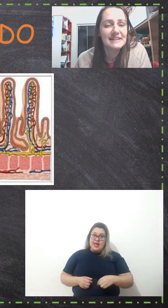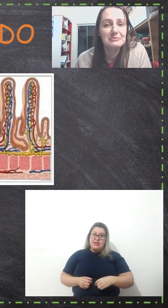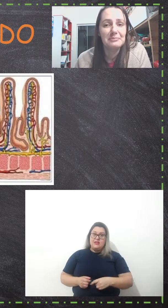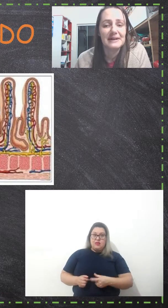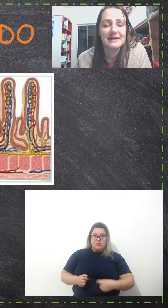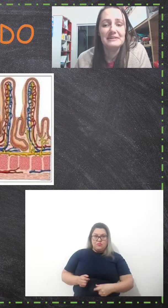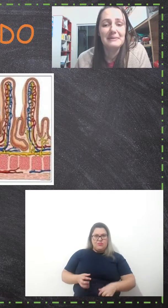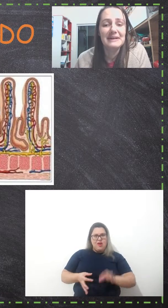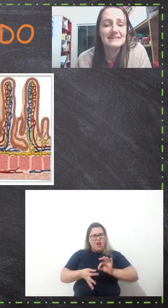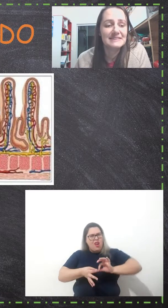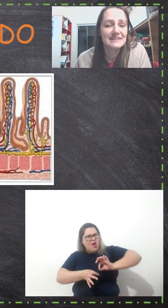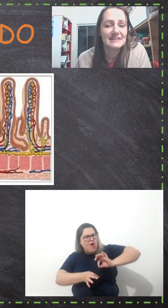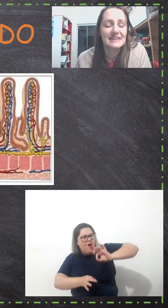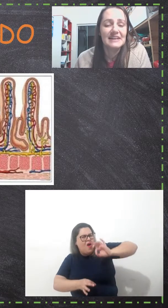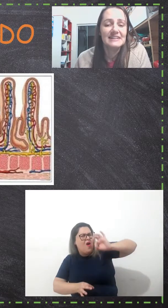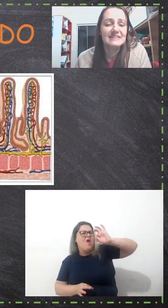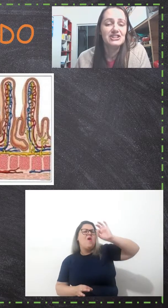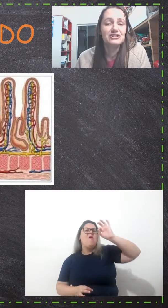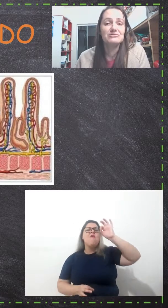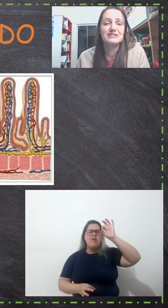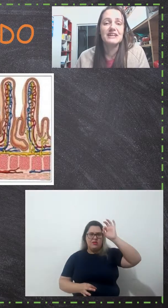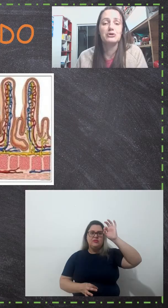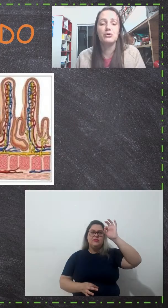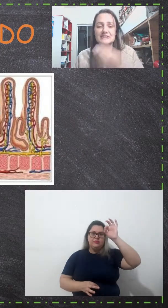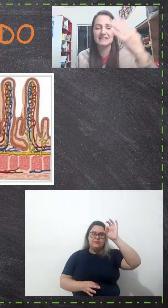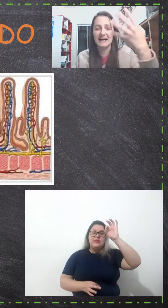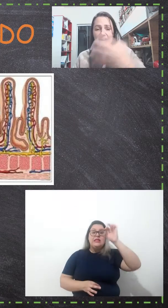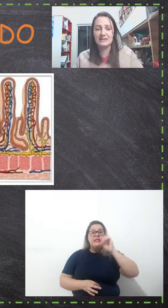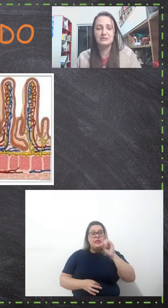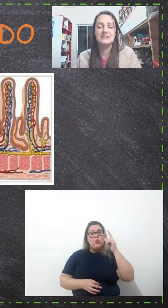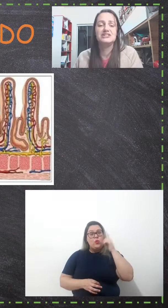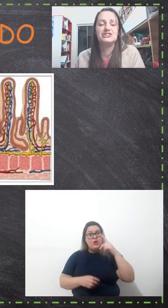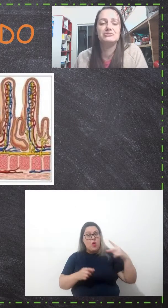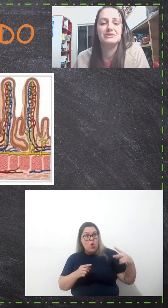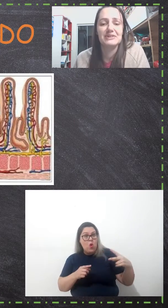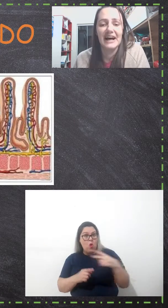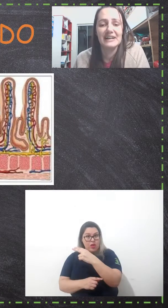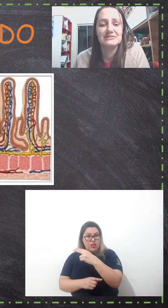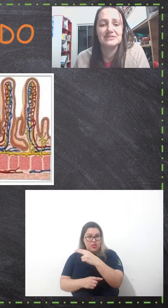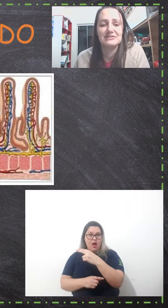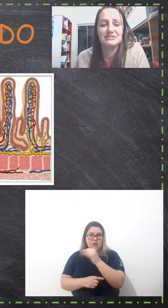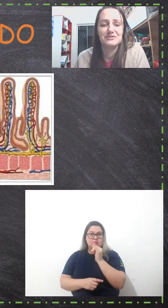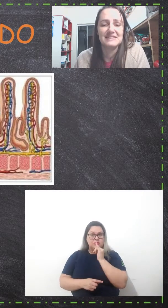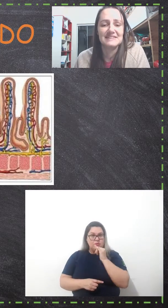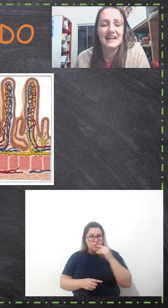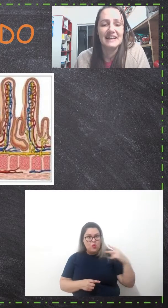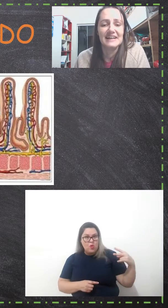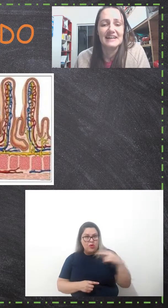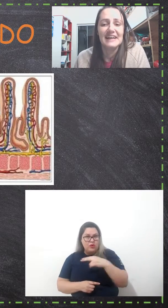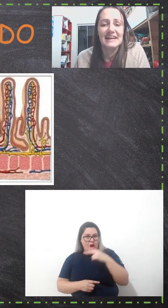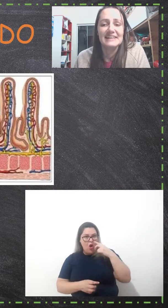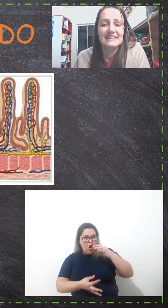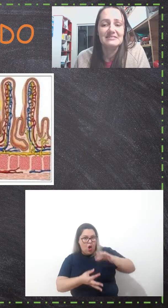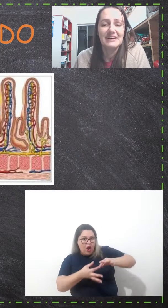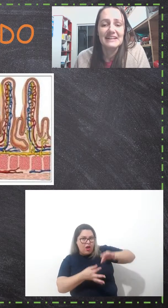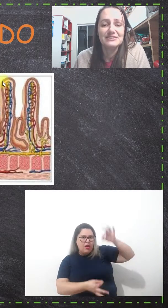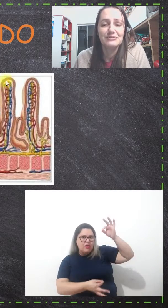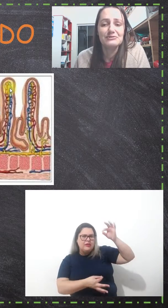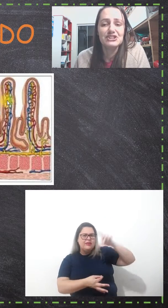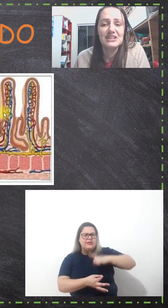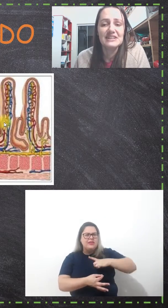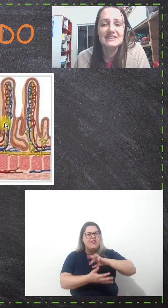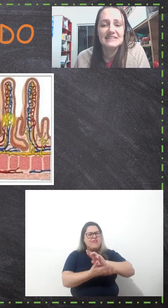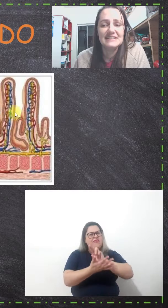longa tripa imensa, e se a gente conseguir cortar o intestino delgado e visualizar, ele tem